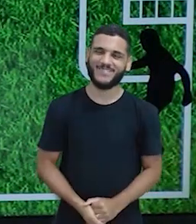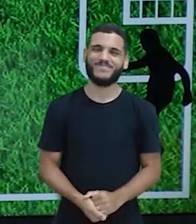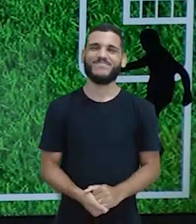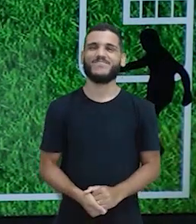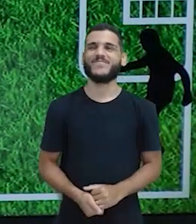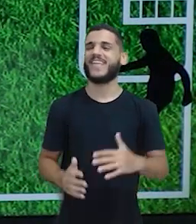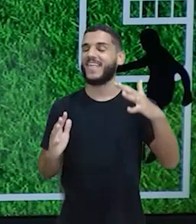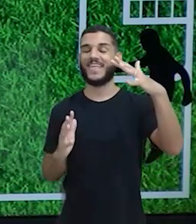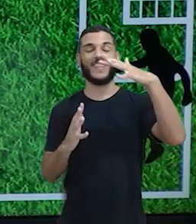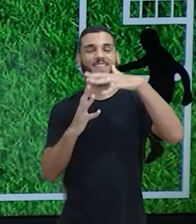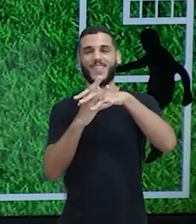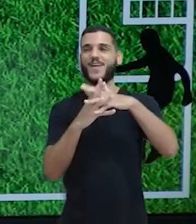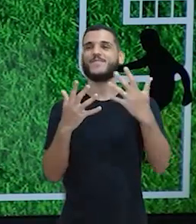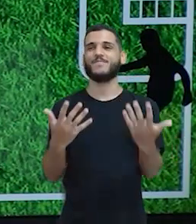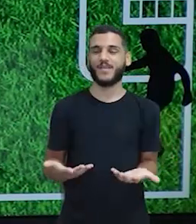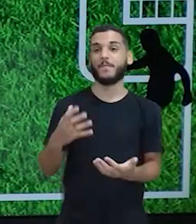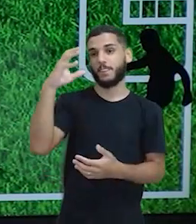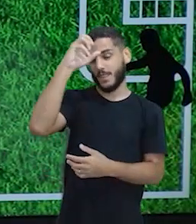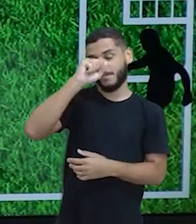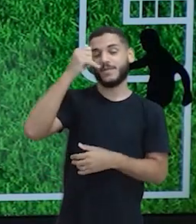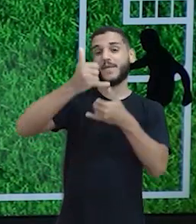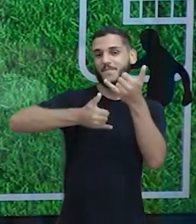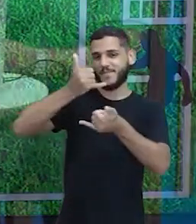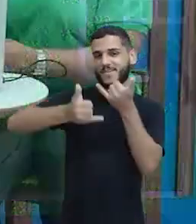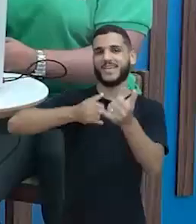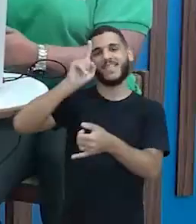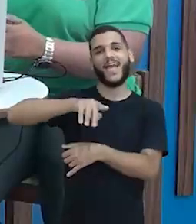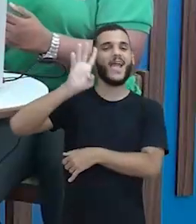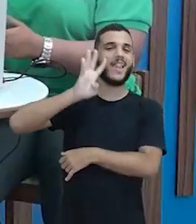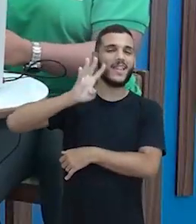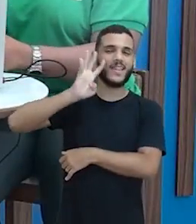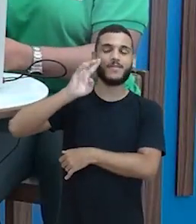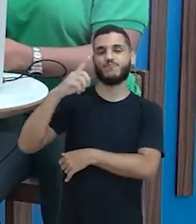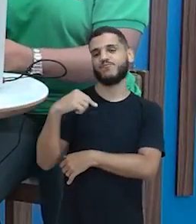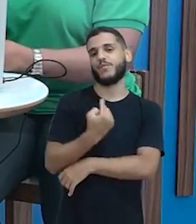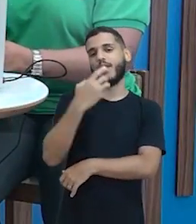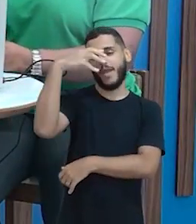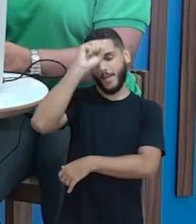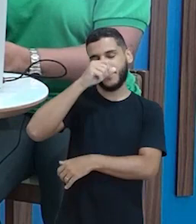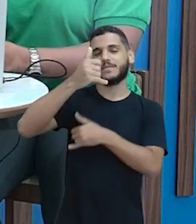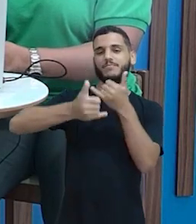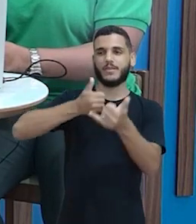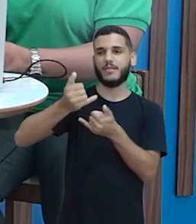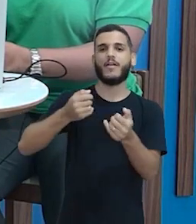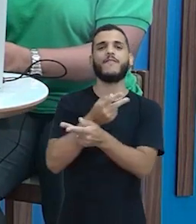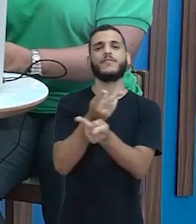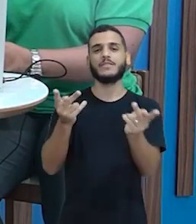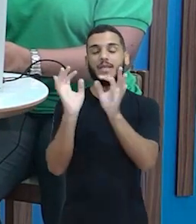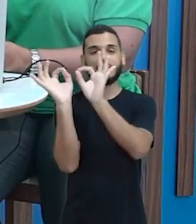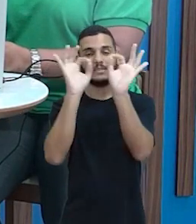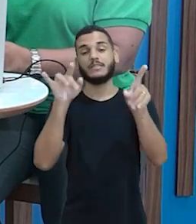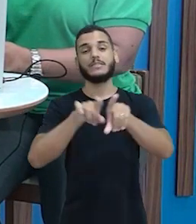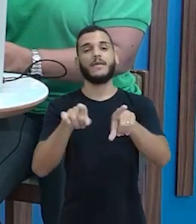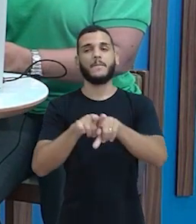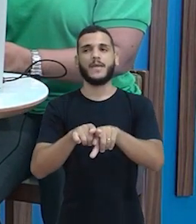que massa massa aprender assim brincando a gente aprende brincando você que está nos assistindo